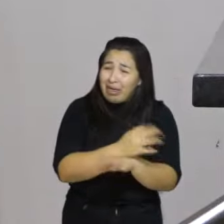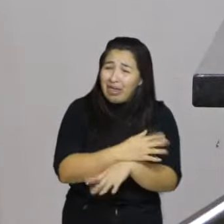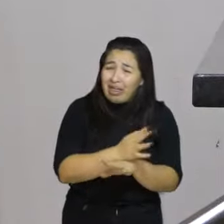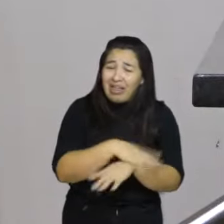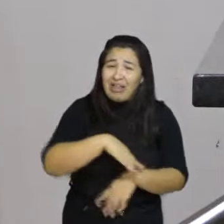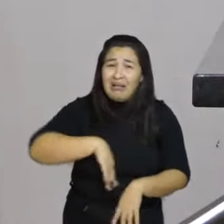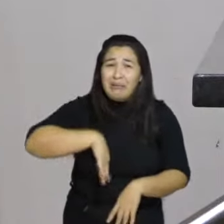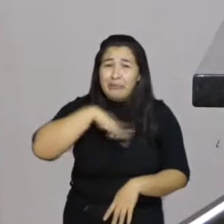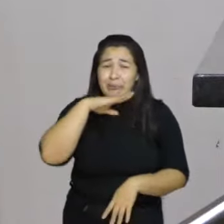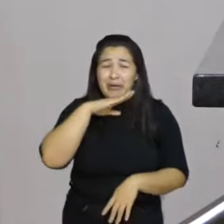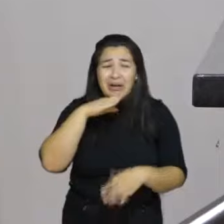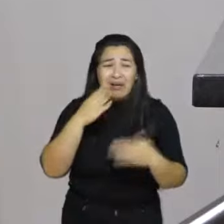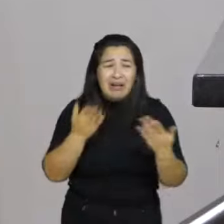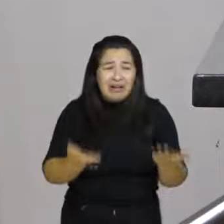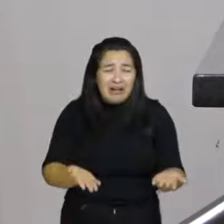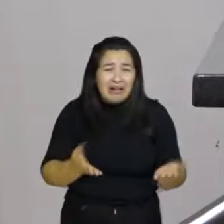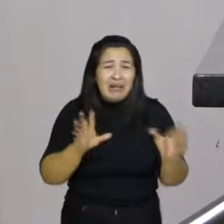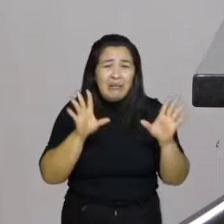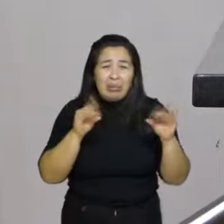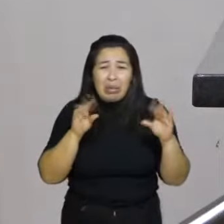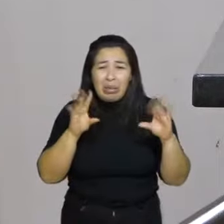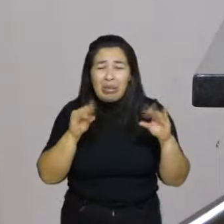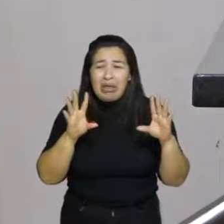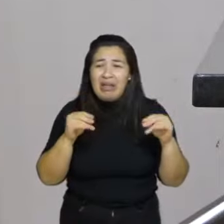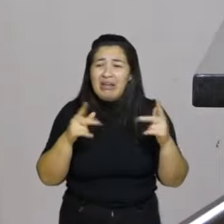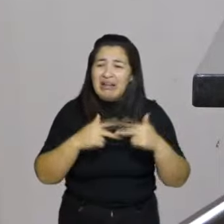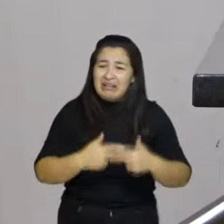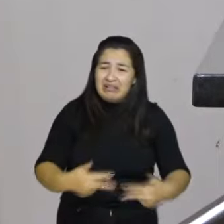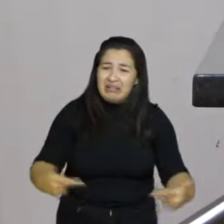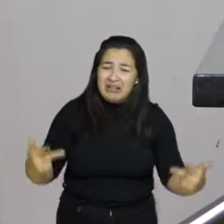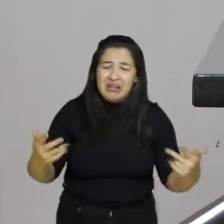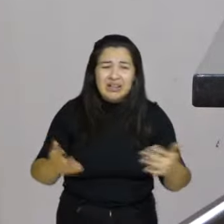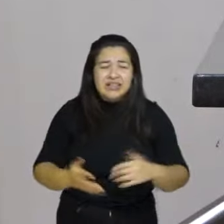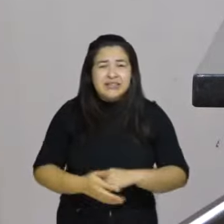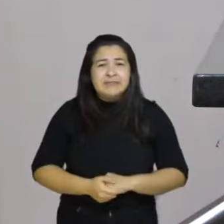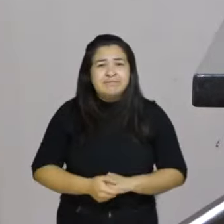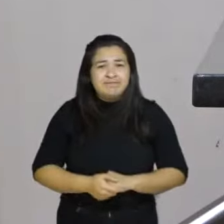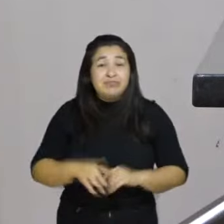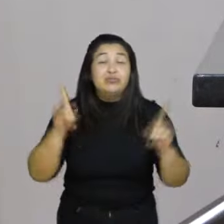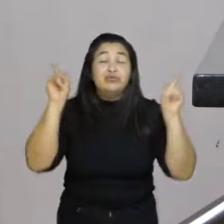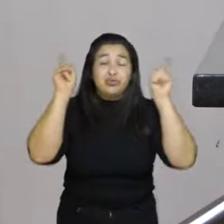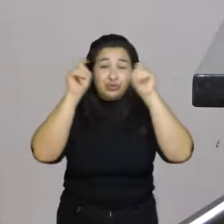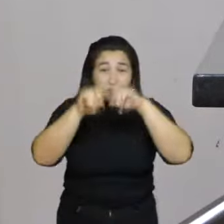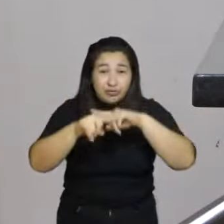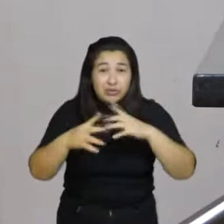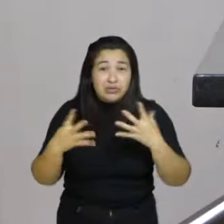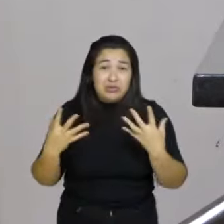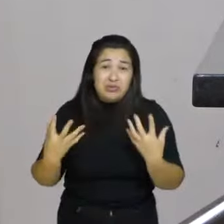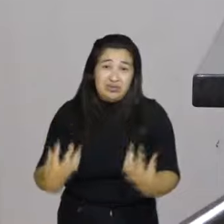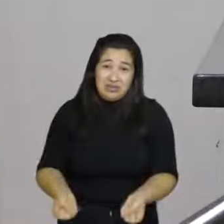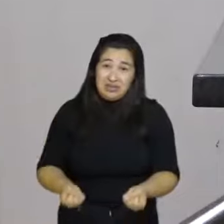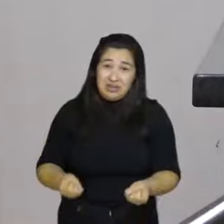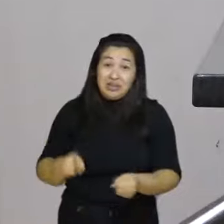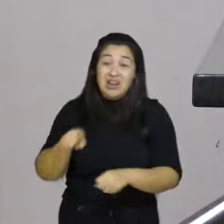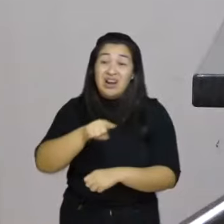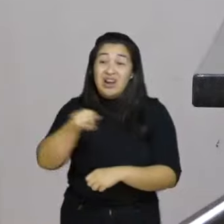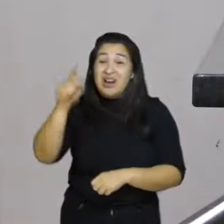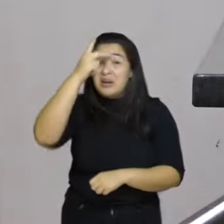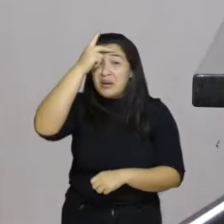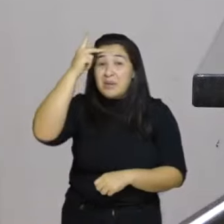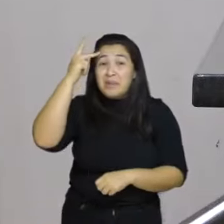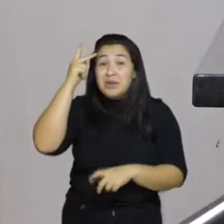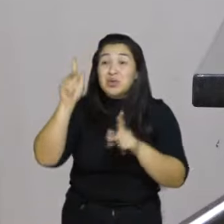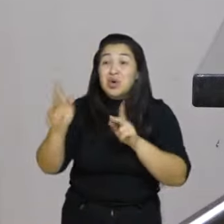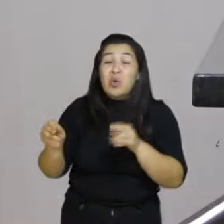conversa fiado é tanto blá blá blá que é difícil admitir só tem uma coisa que esse pessoal aqui tem em comum Eles